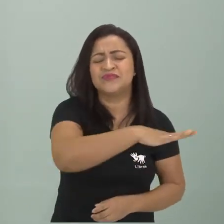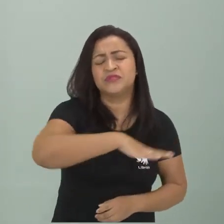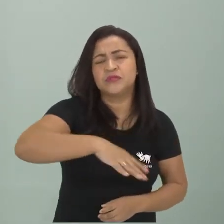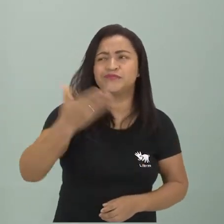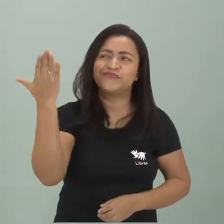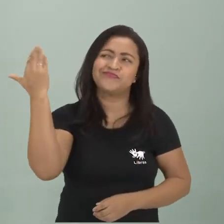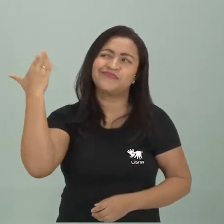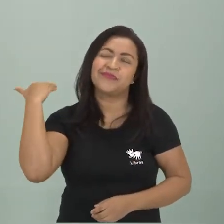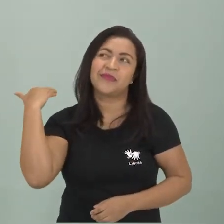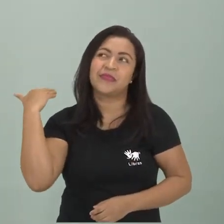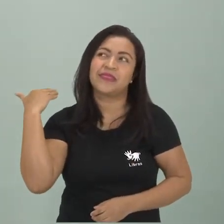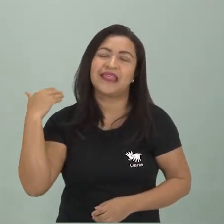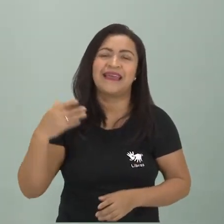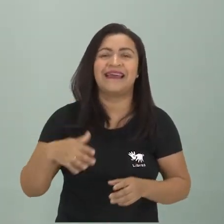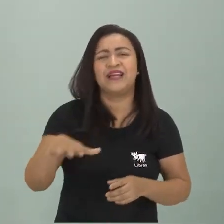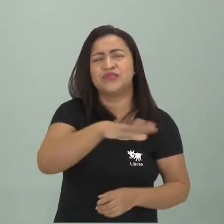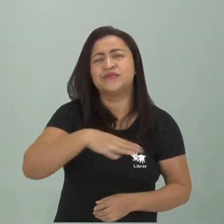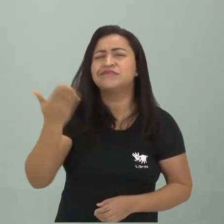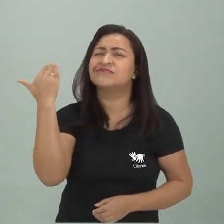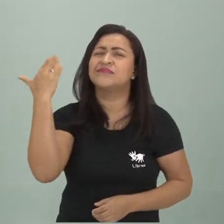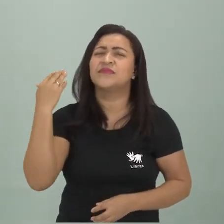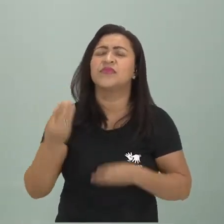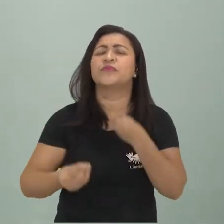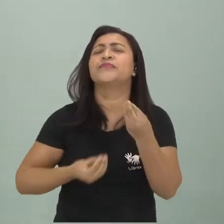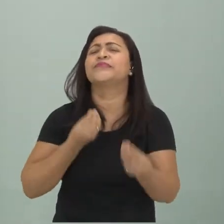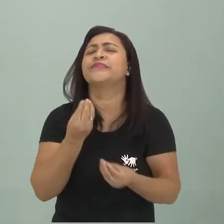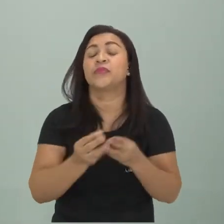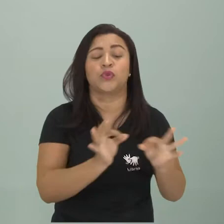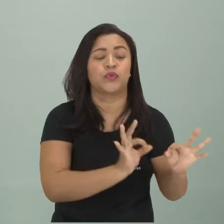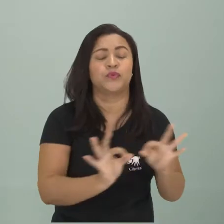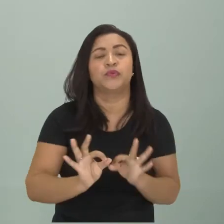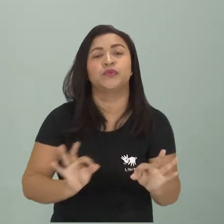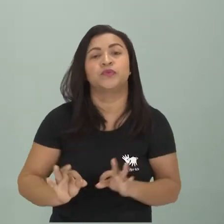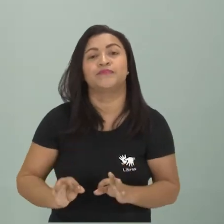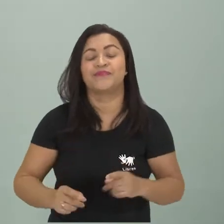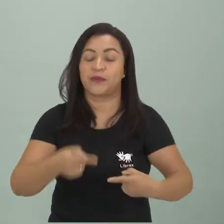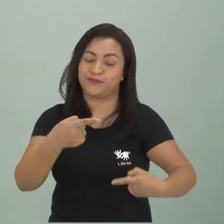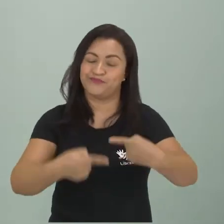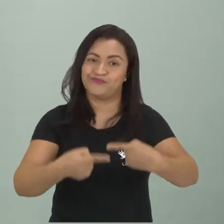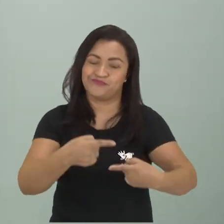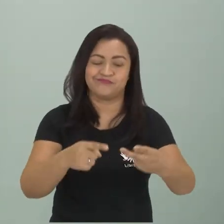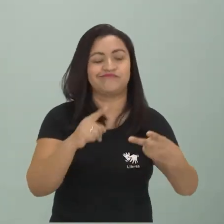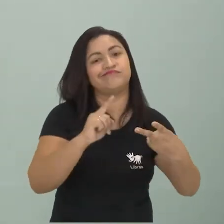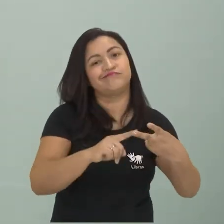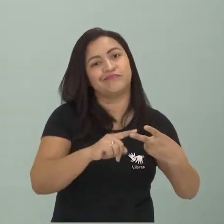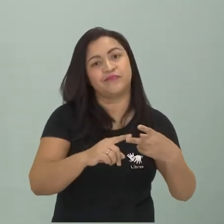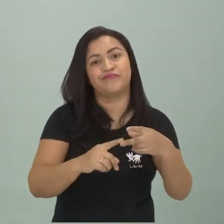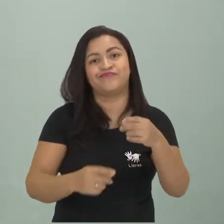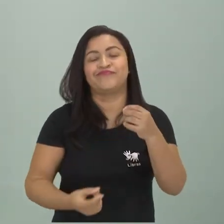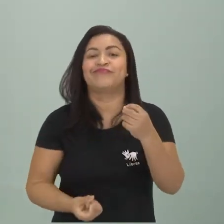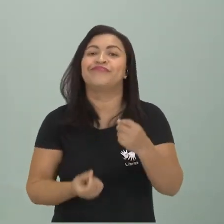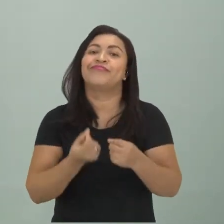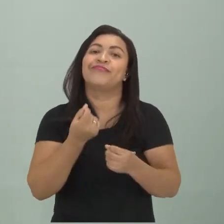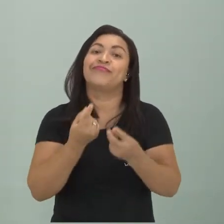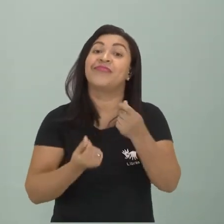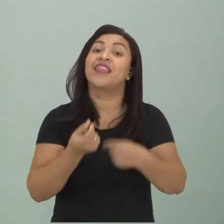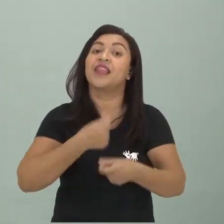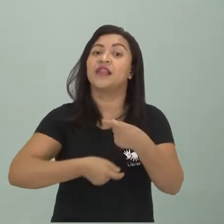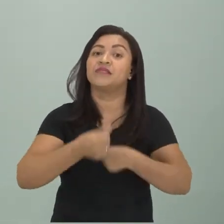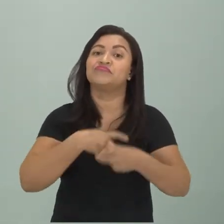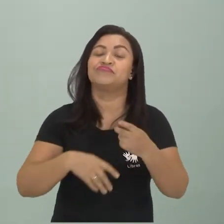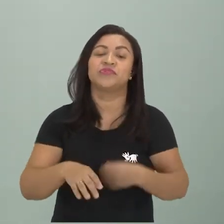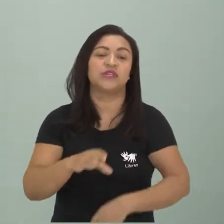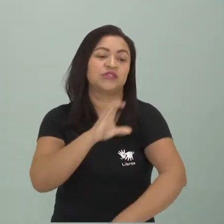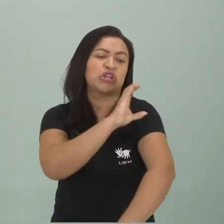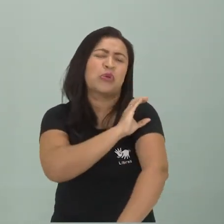já existiram, elas estavam organizadas politicamente, economicamente, diante da cultura,